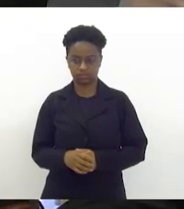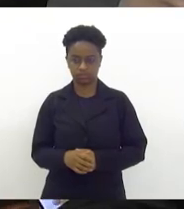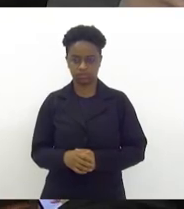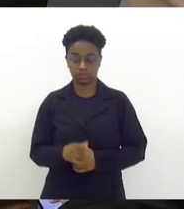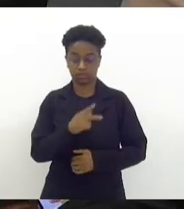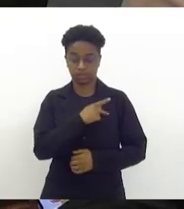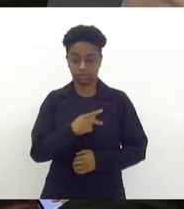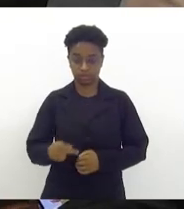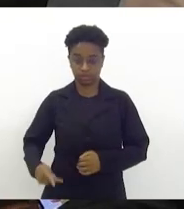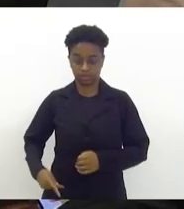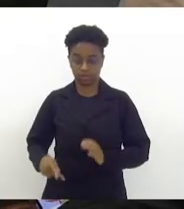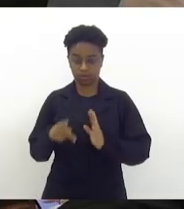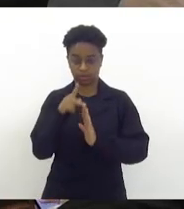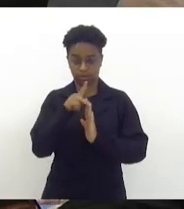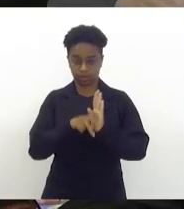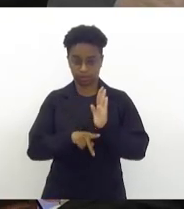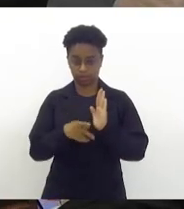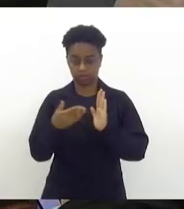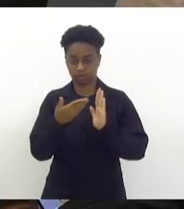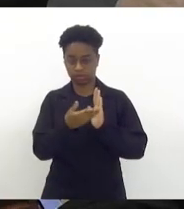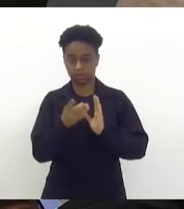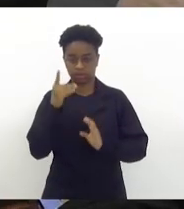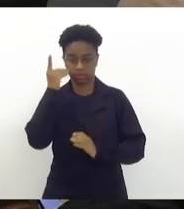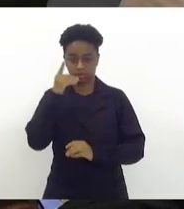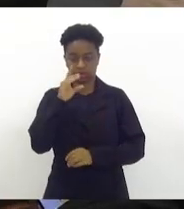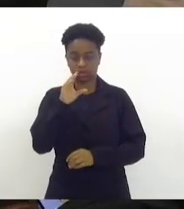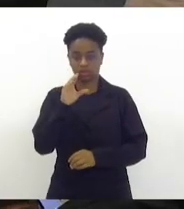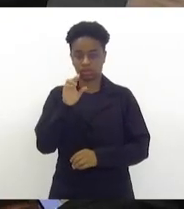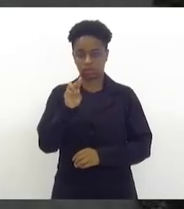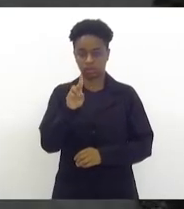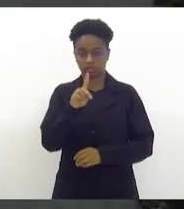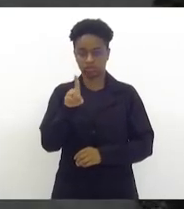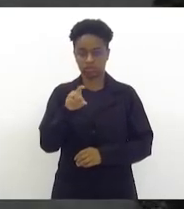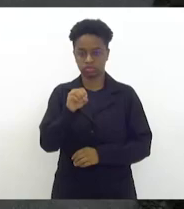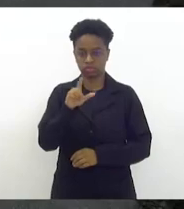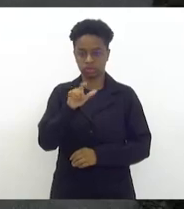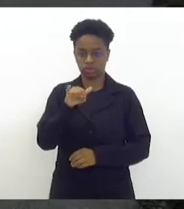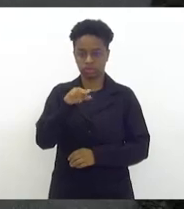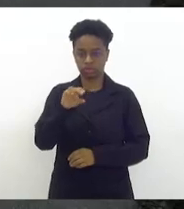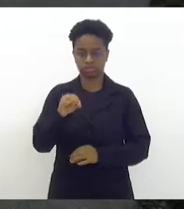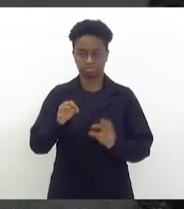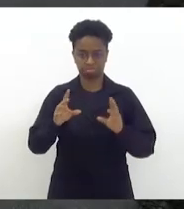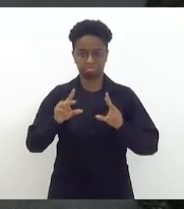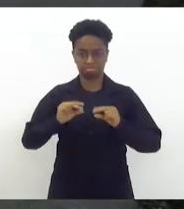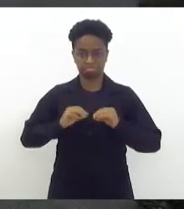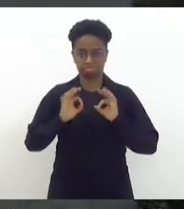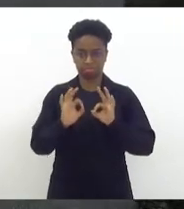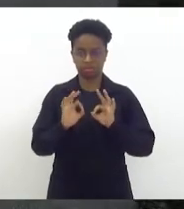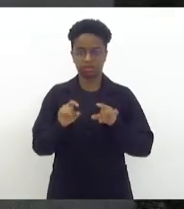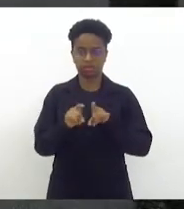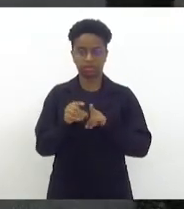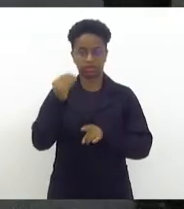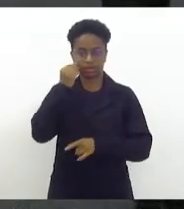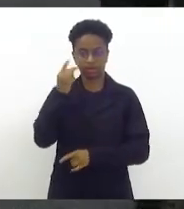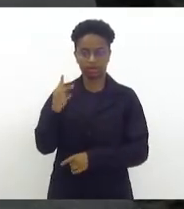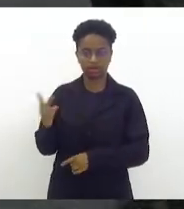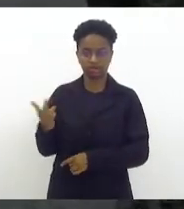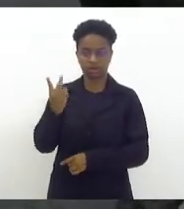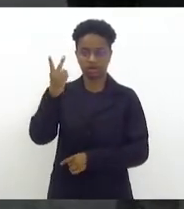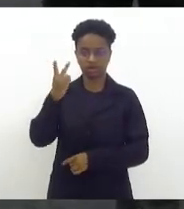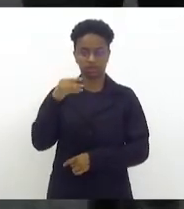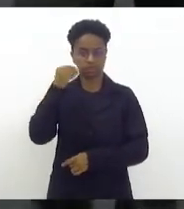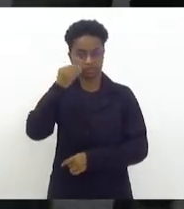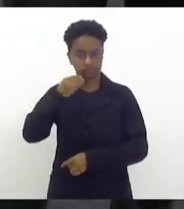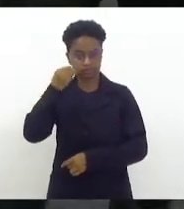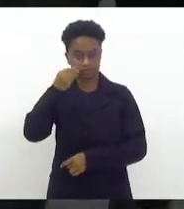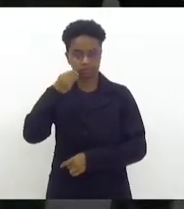Presidente, o projeto do deputado Cozolino é um projeto meritório que busca valorizar a